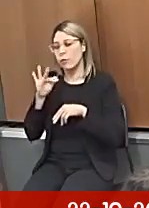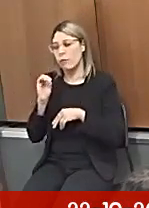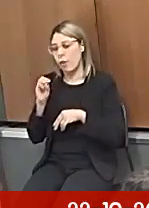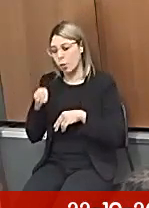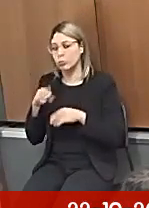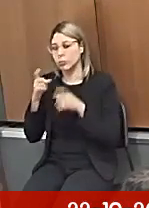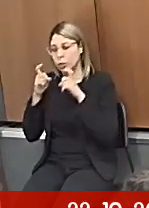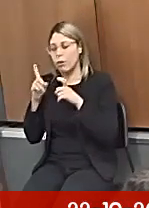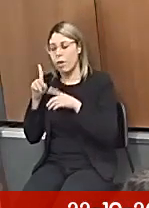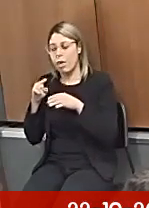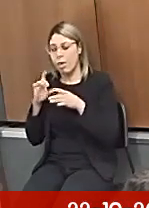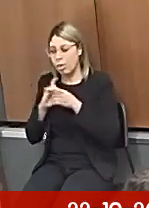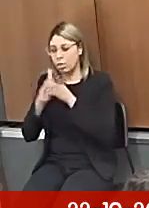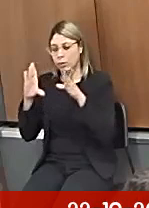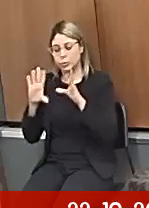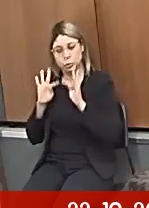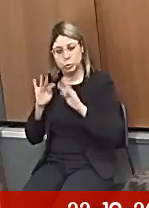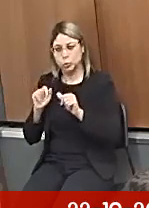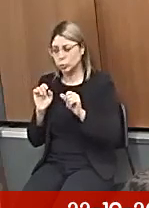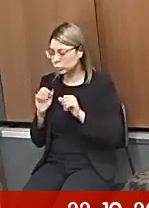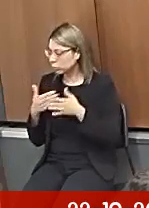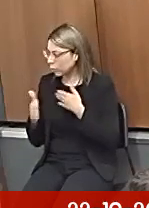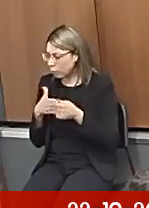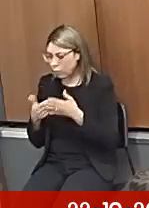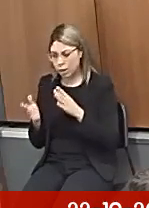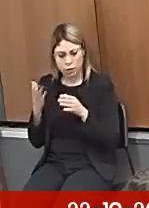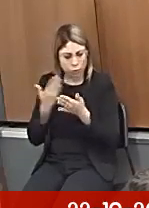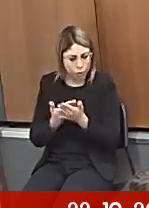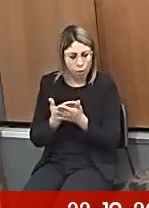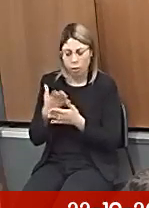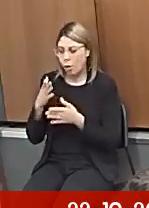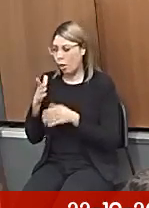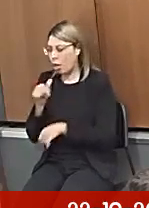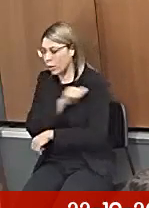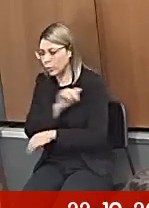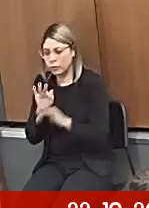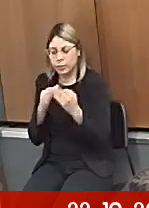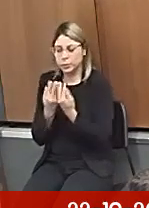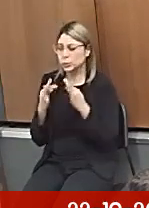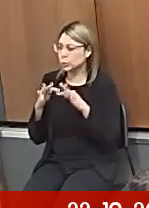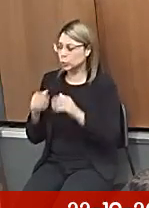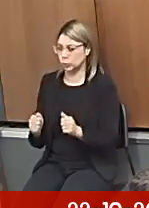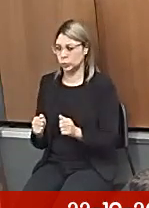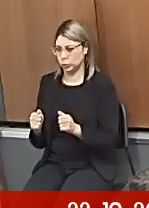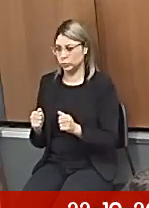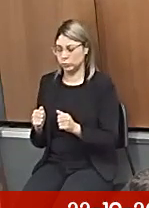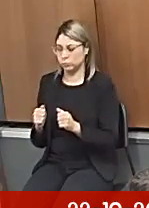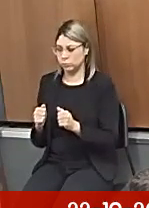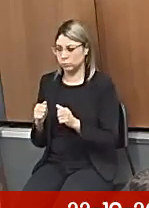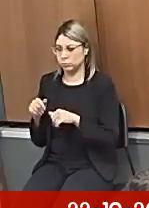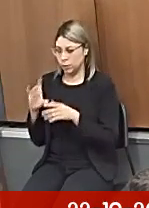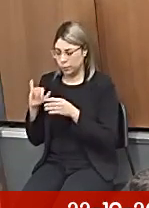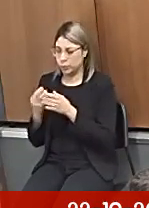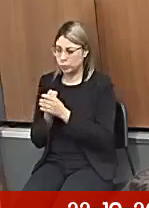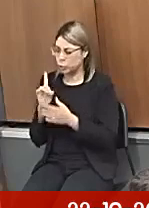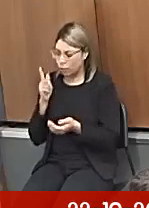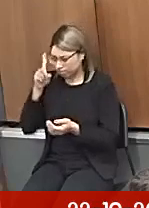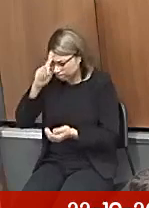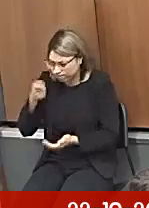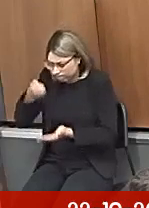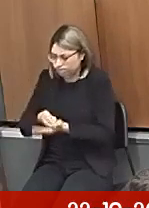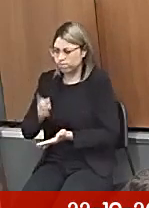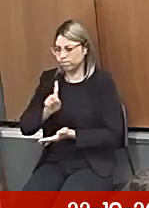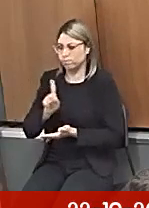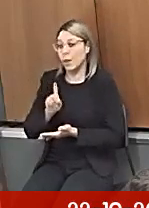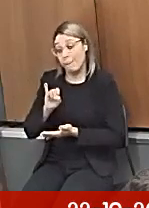fórum impositivo. Todos têm voz, todos têm vez para construir uma solução em relação à inclusão e não que seja somente impositiva, que,